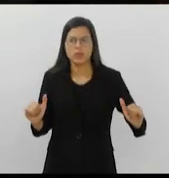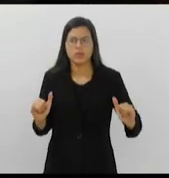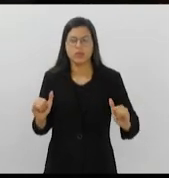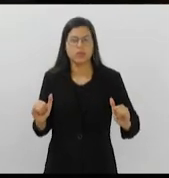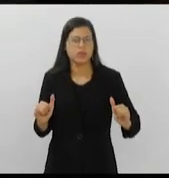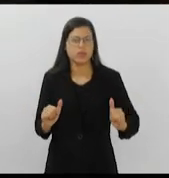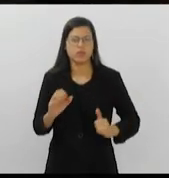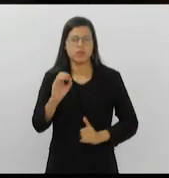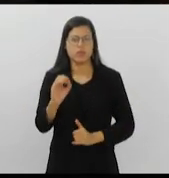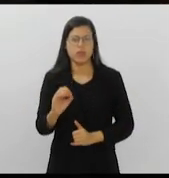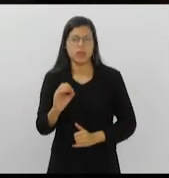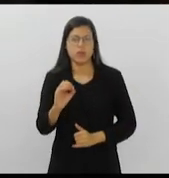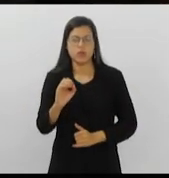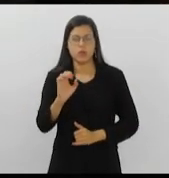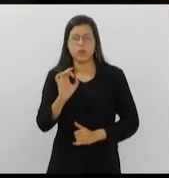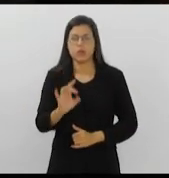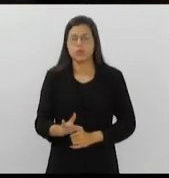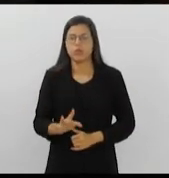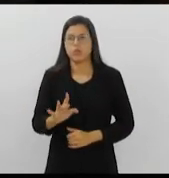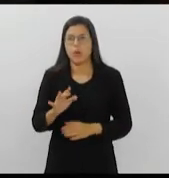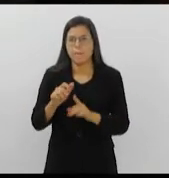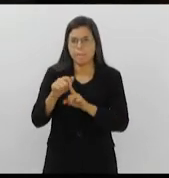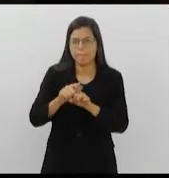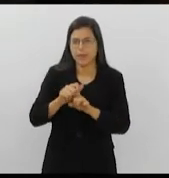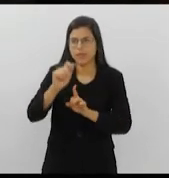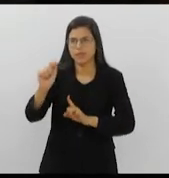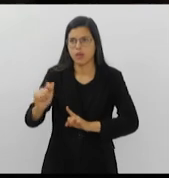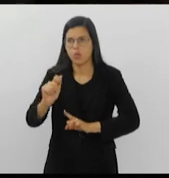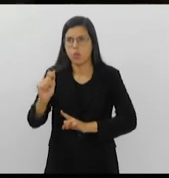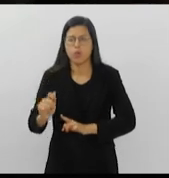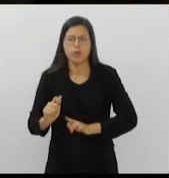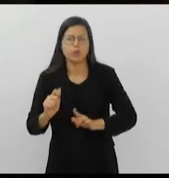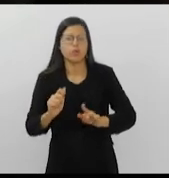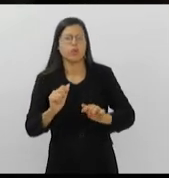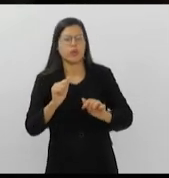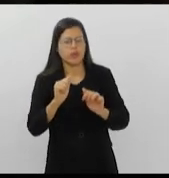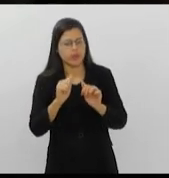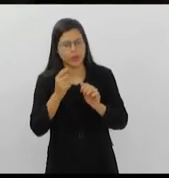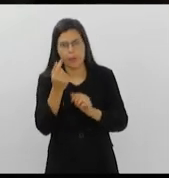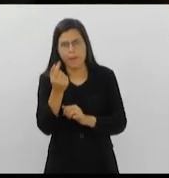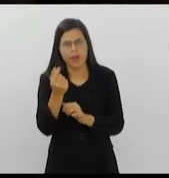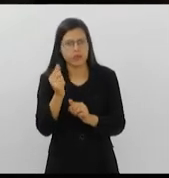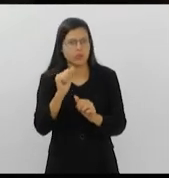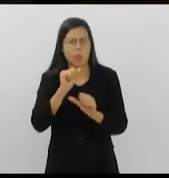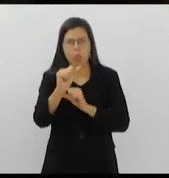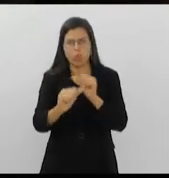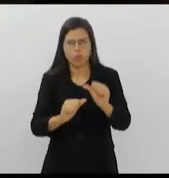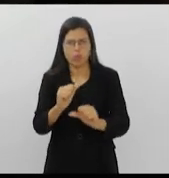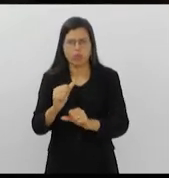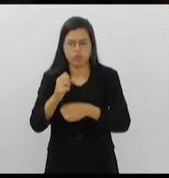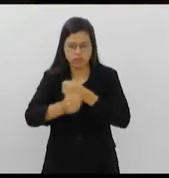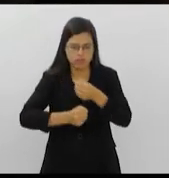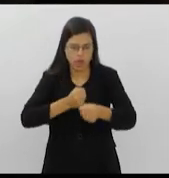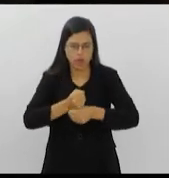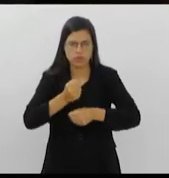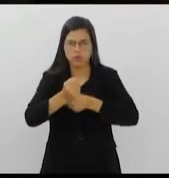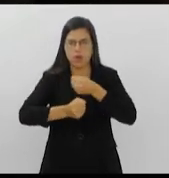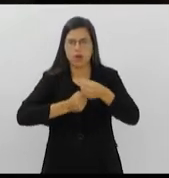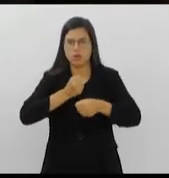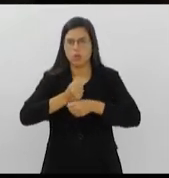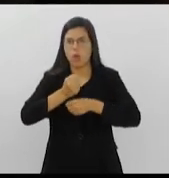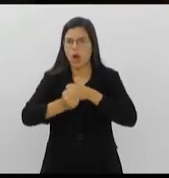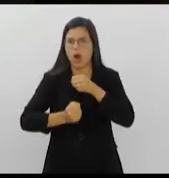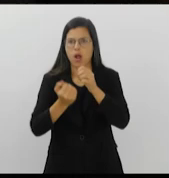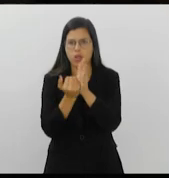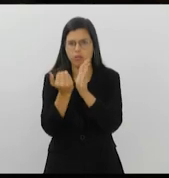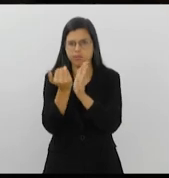se anuncia todo mês de agosto que o reajuste é X. E a cada ano que passa, esse X é